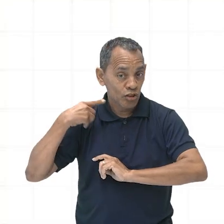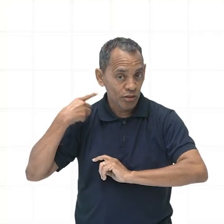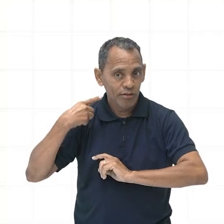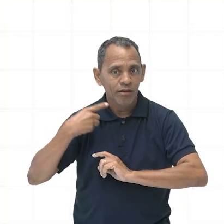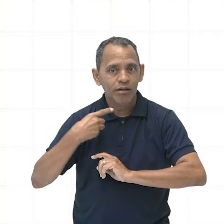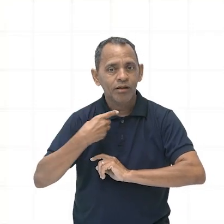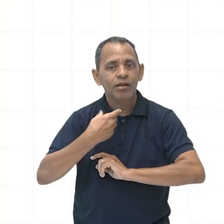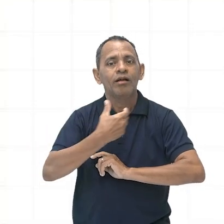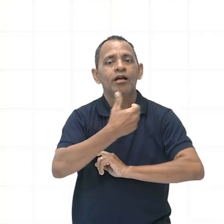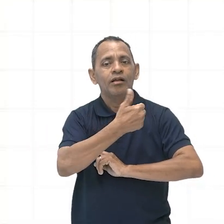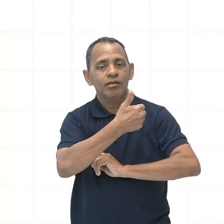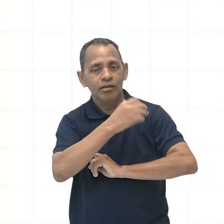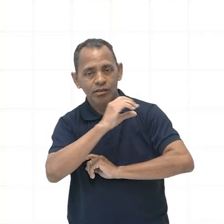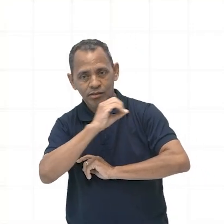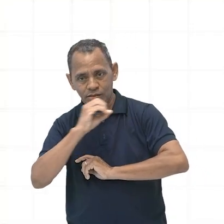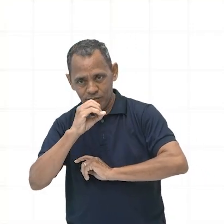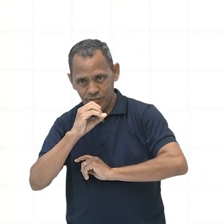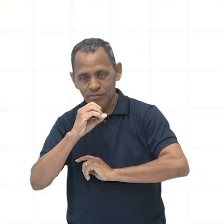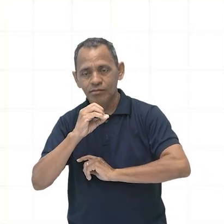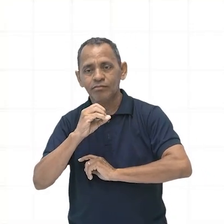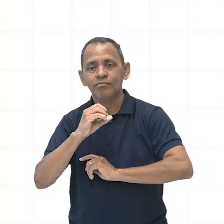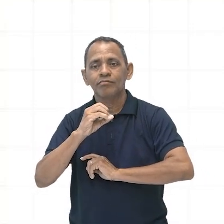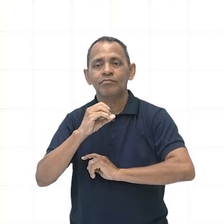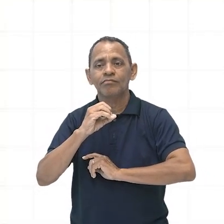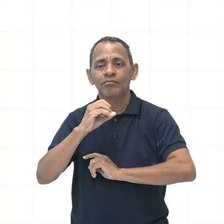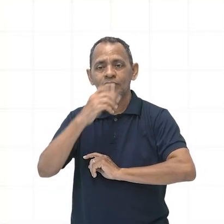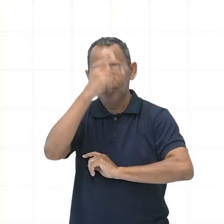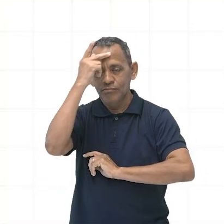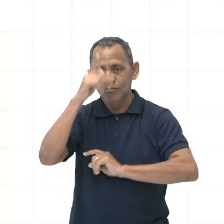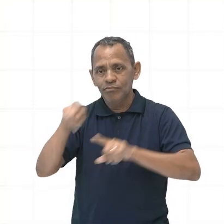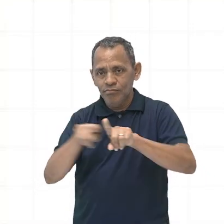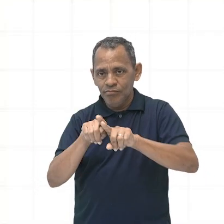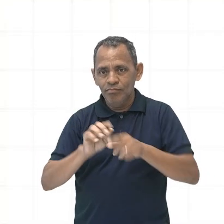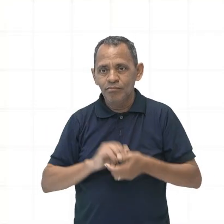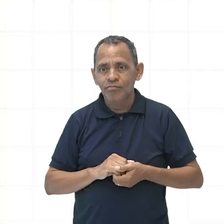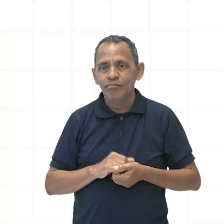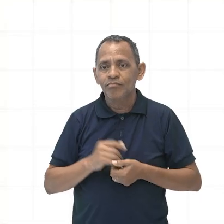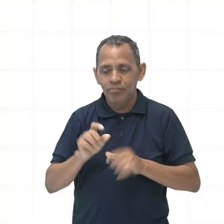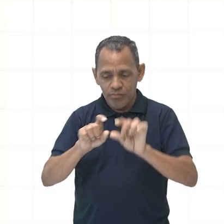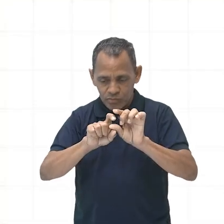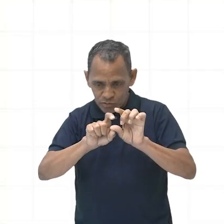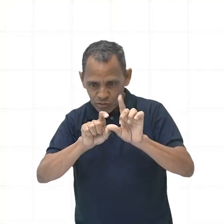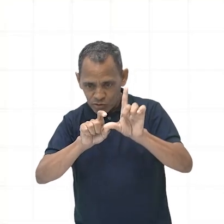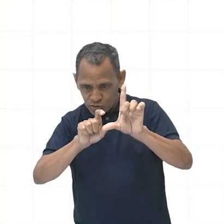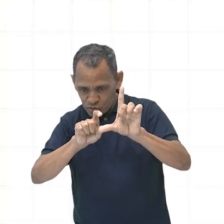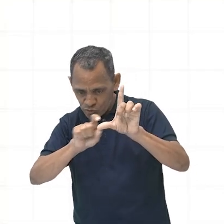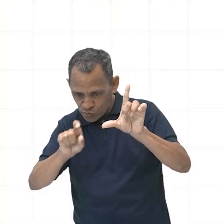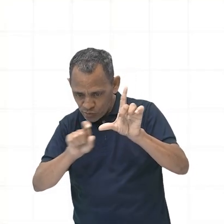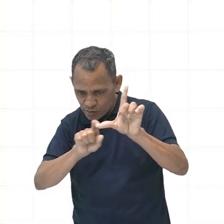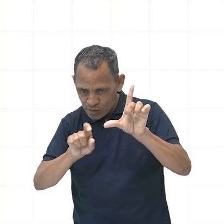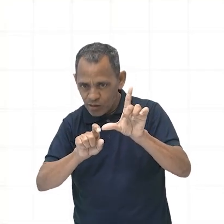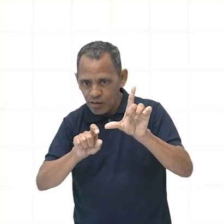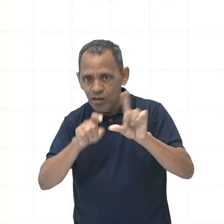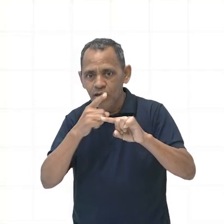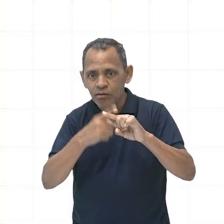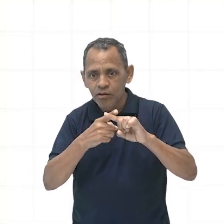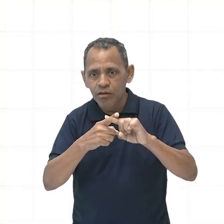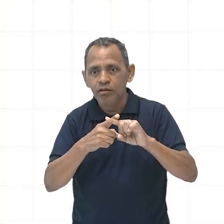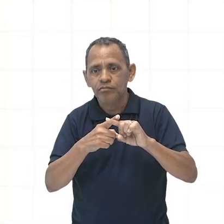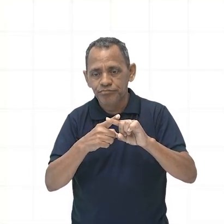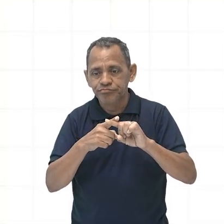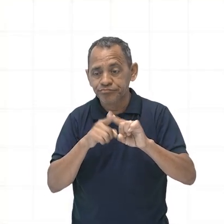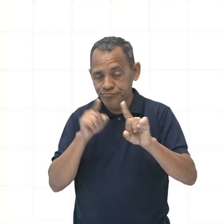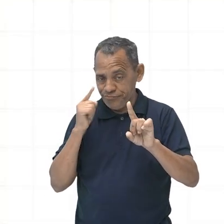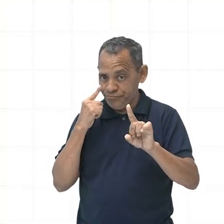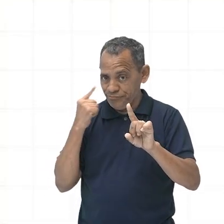aí, ele fala que aqui nós temos a legenda, ó, porque para um tipo de gráfico como